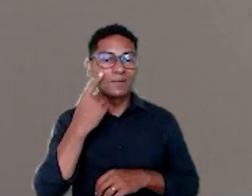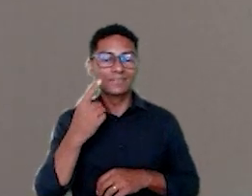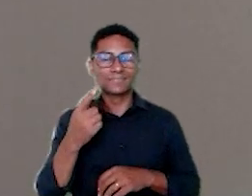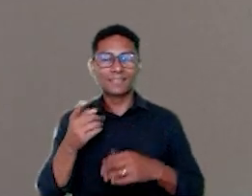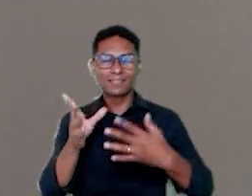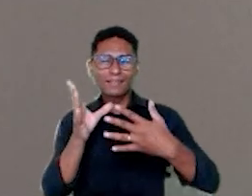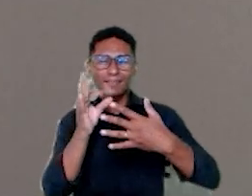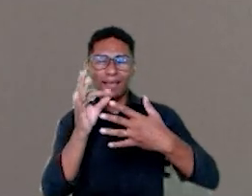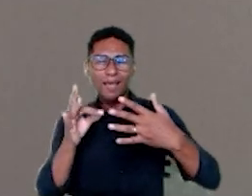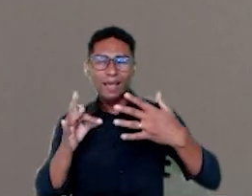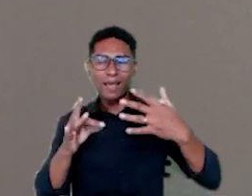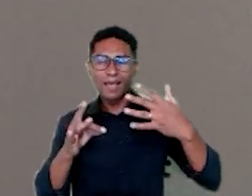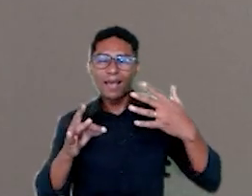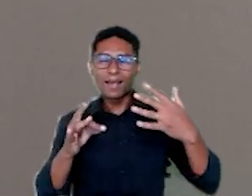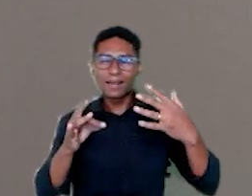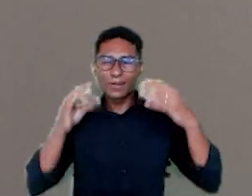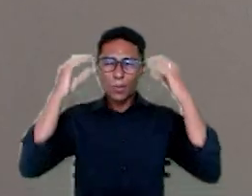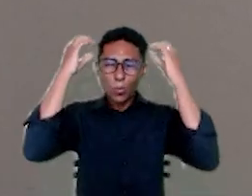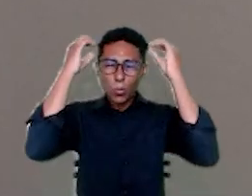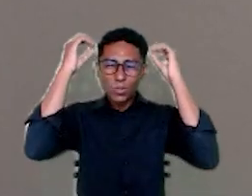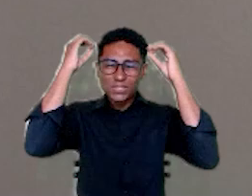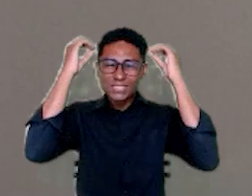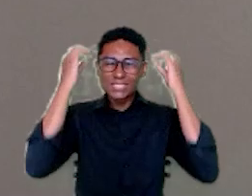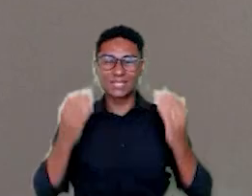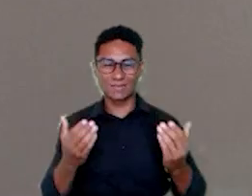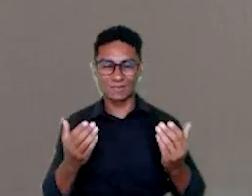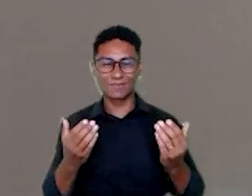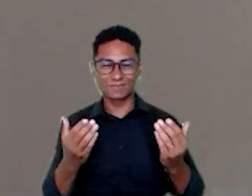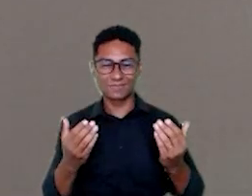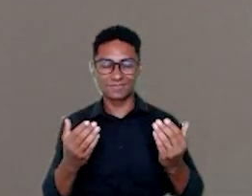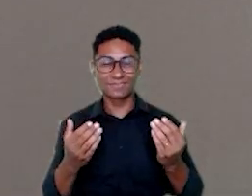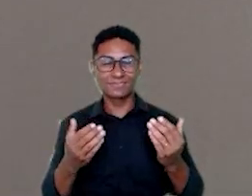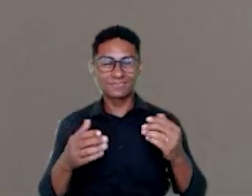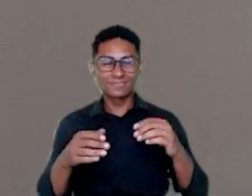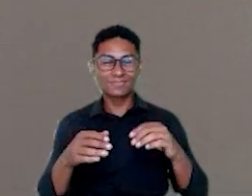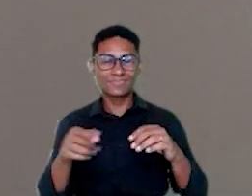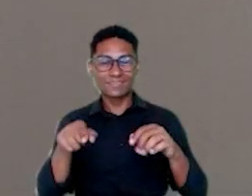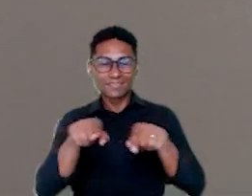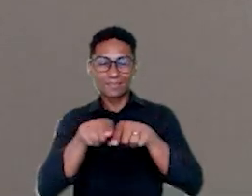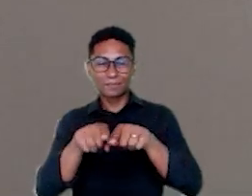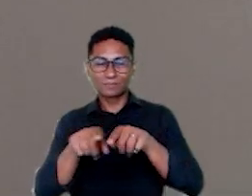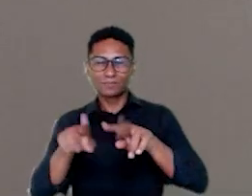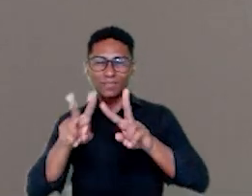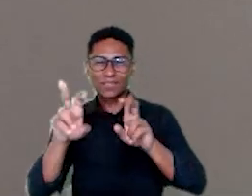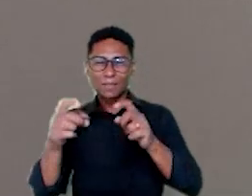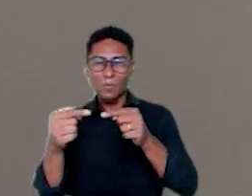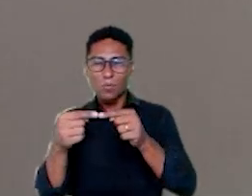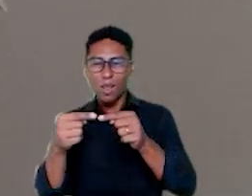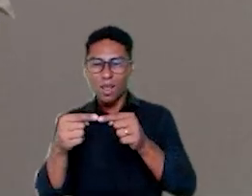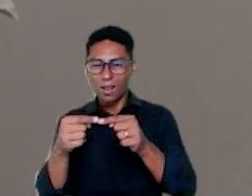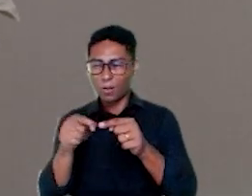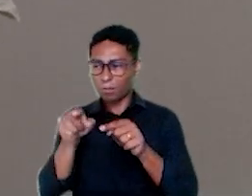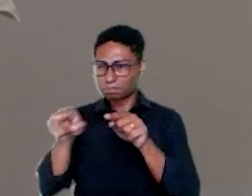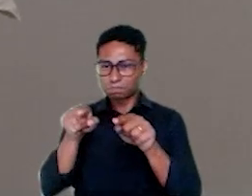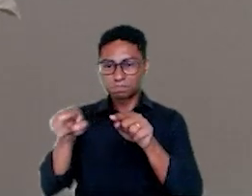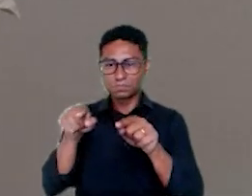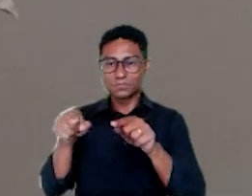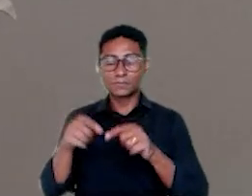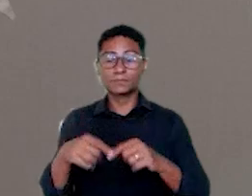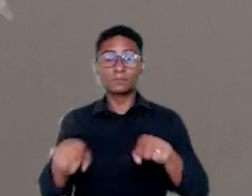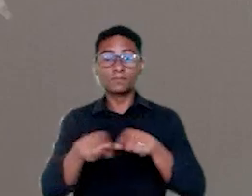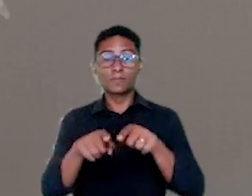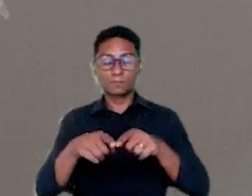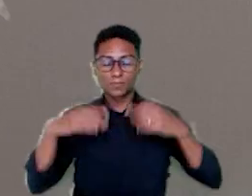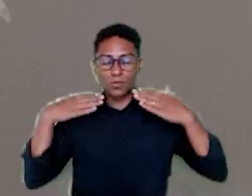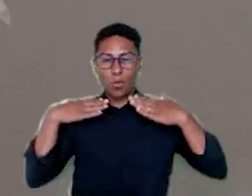detalhe de ursinho e já vem uma naninha com o mesmo tema junto. Por exemplo,